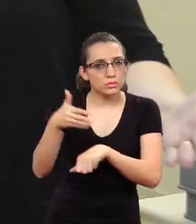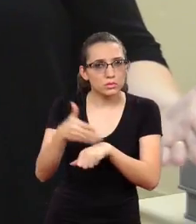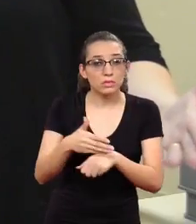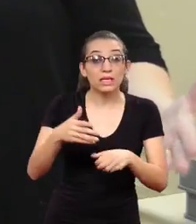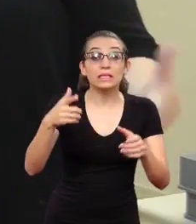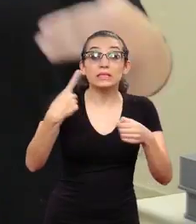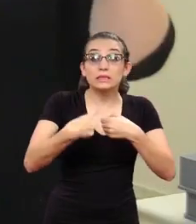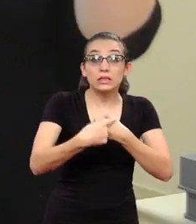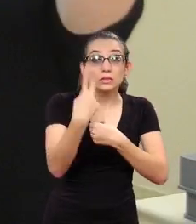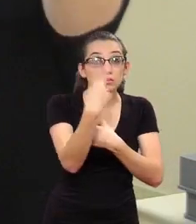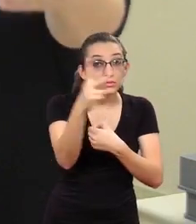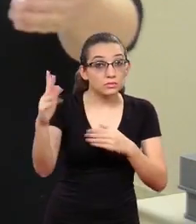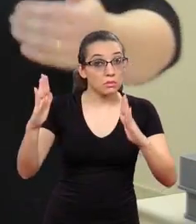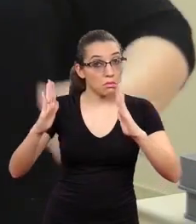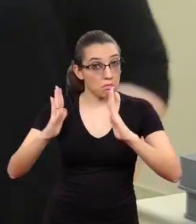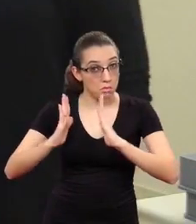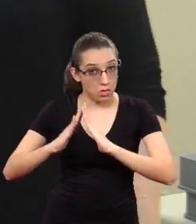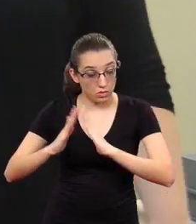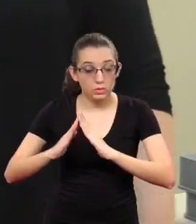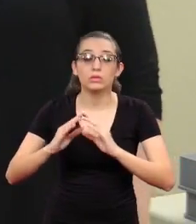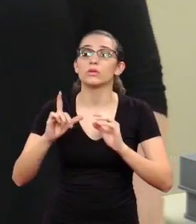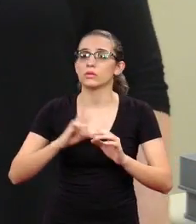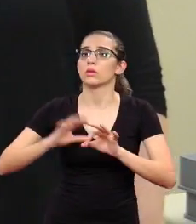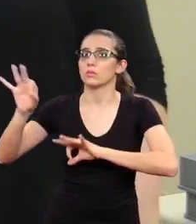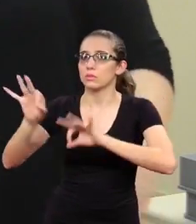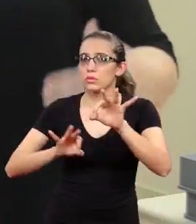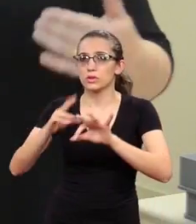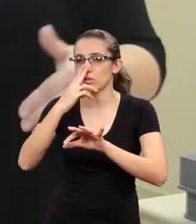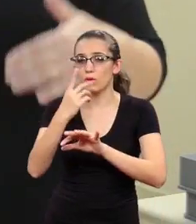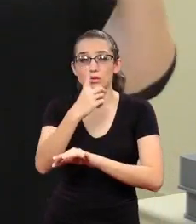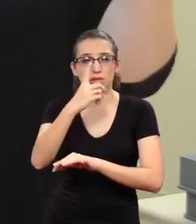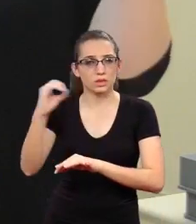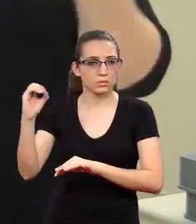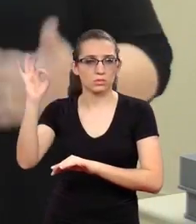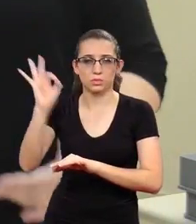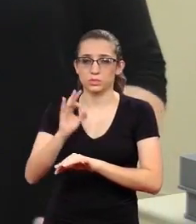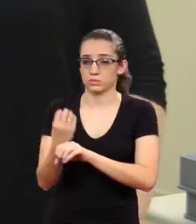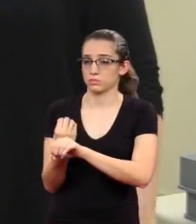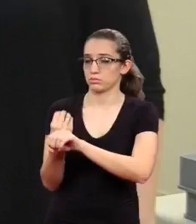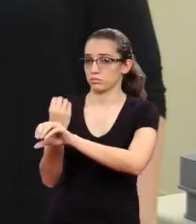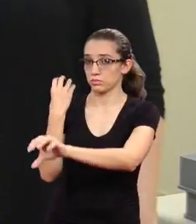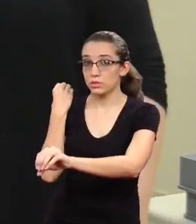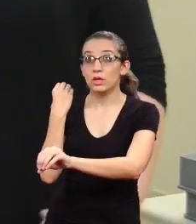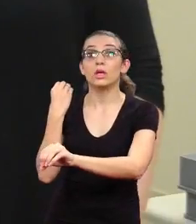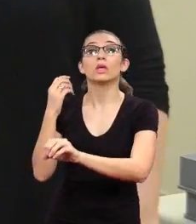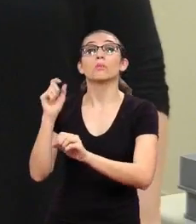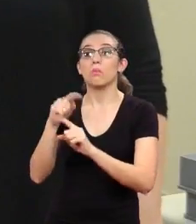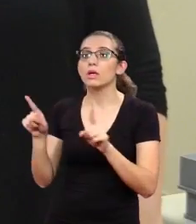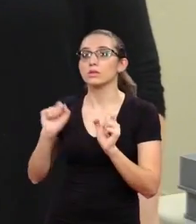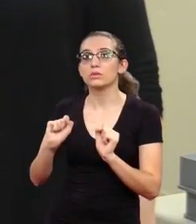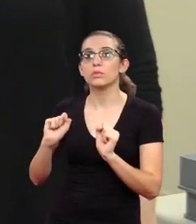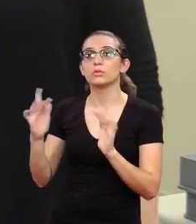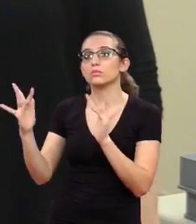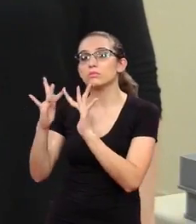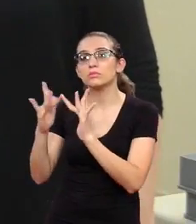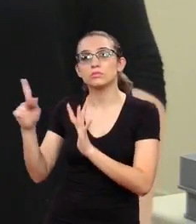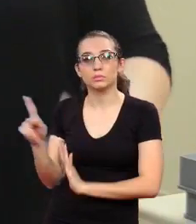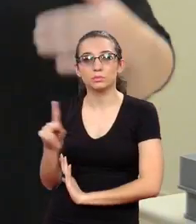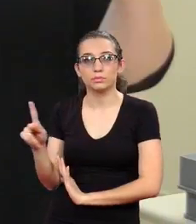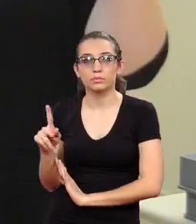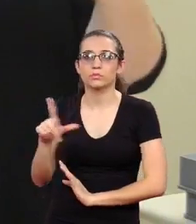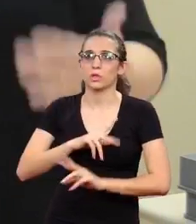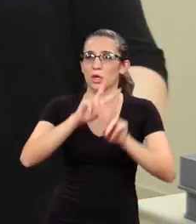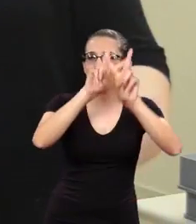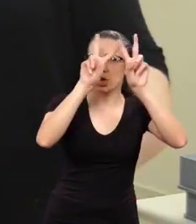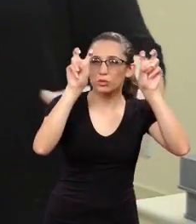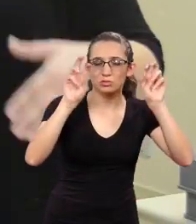podem participar nas cidades em que vocês residem, projetos que ocorrem 100% à distância com a interação dos professores.